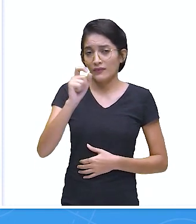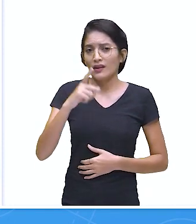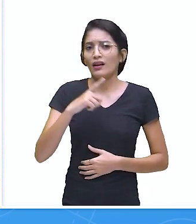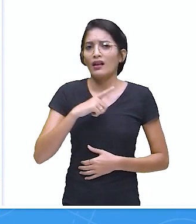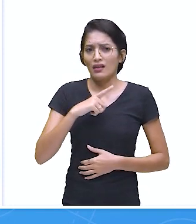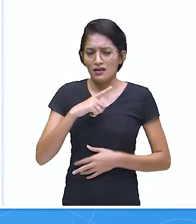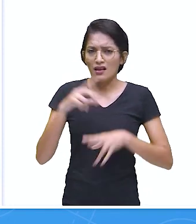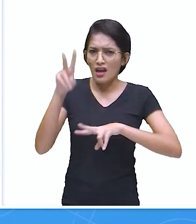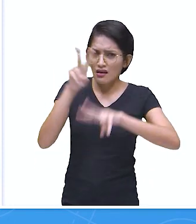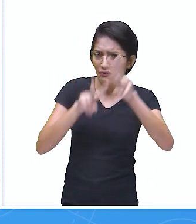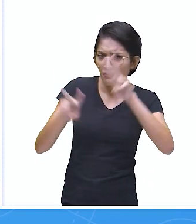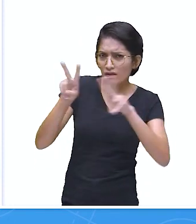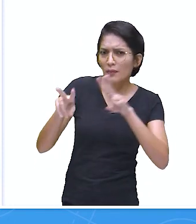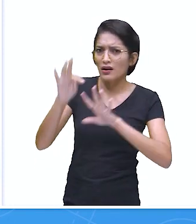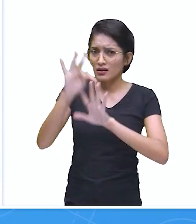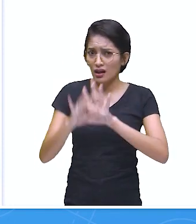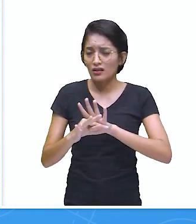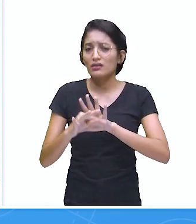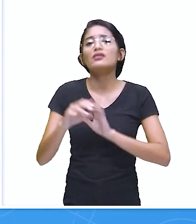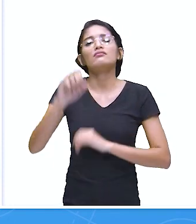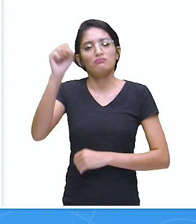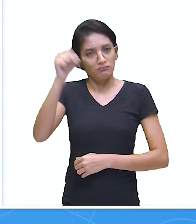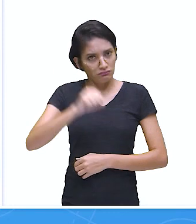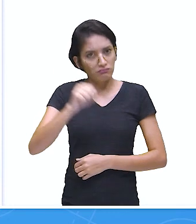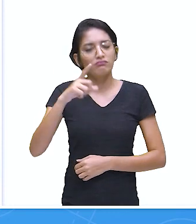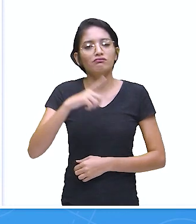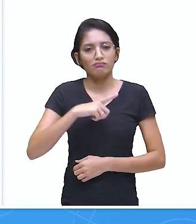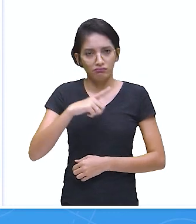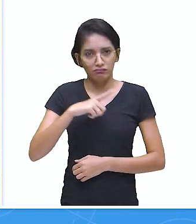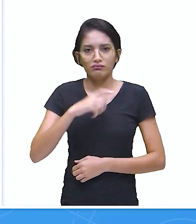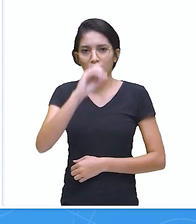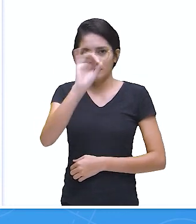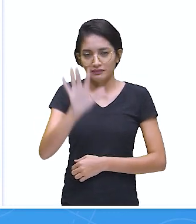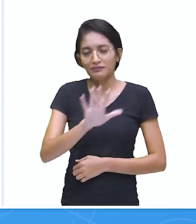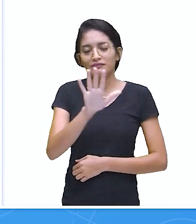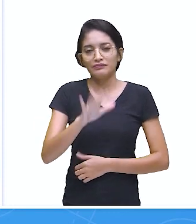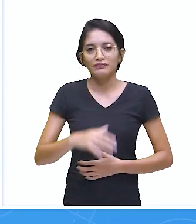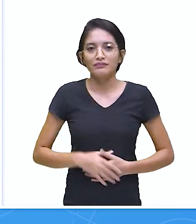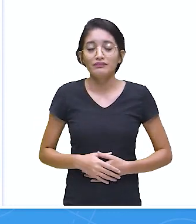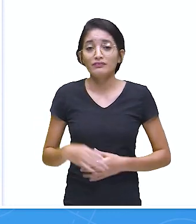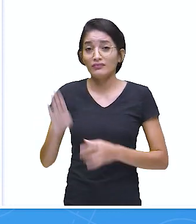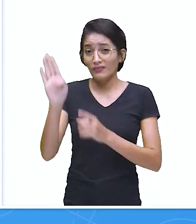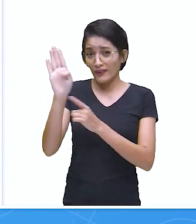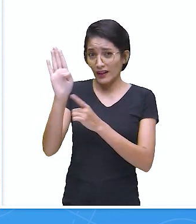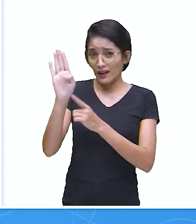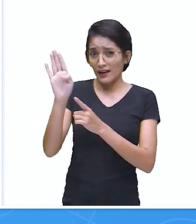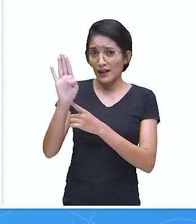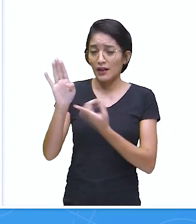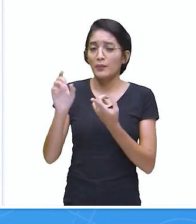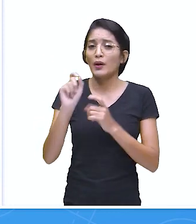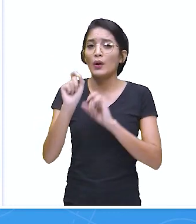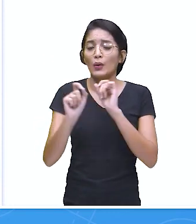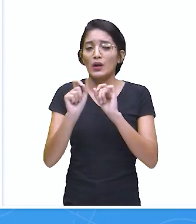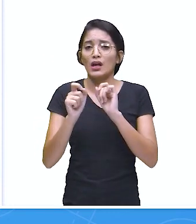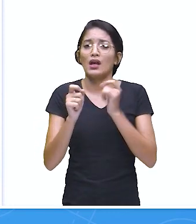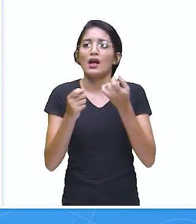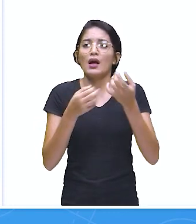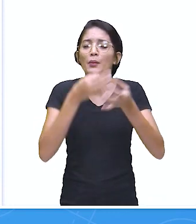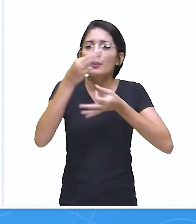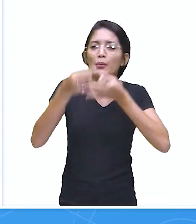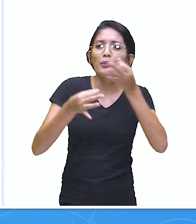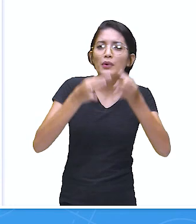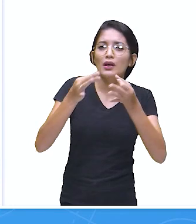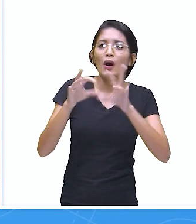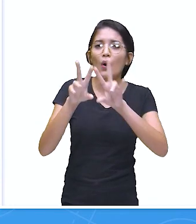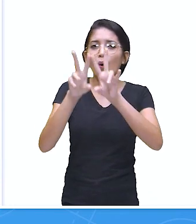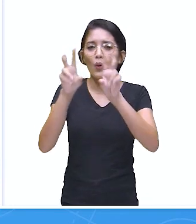elementos verbais e não verbais? Sim, sim. Muito bem. E B, o cartoon ele é uma crítica em